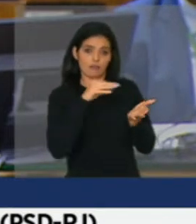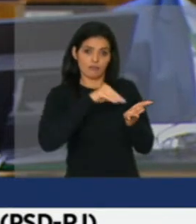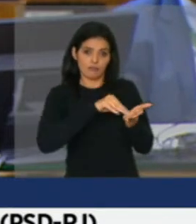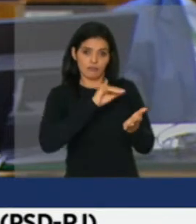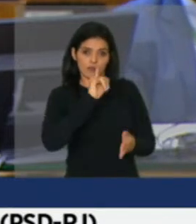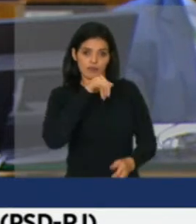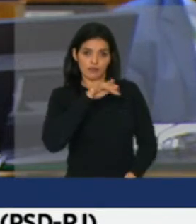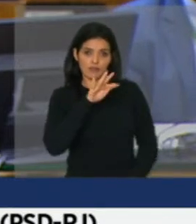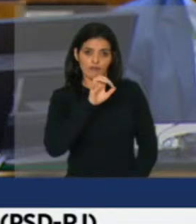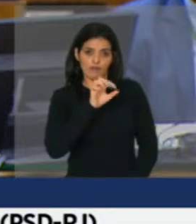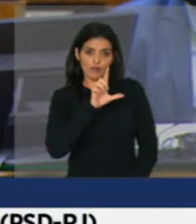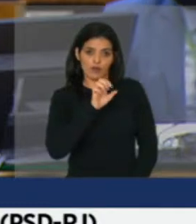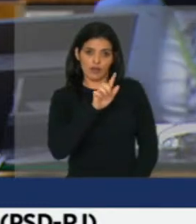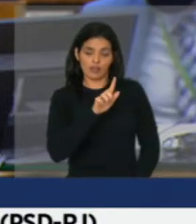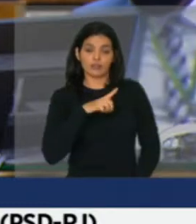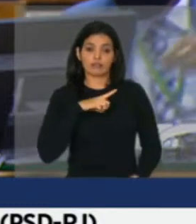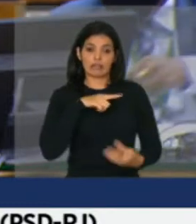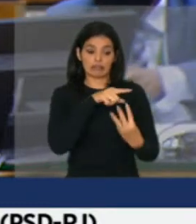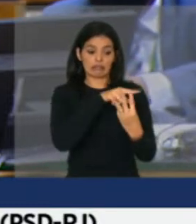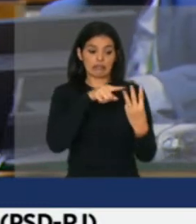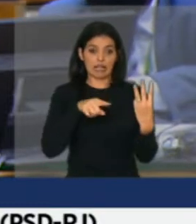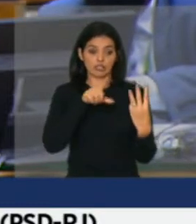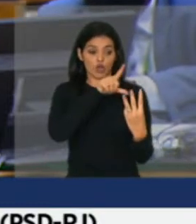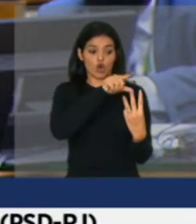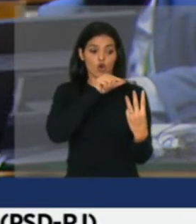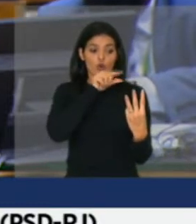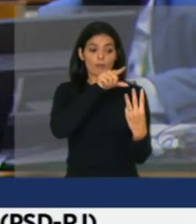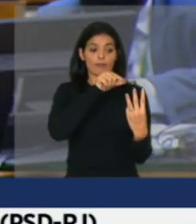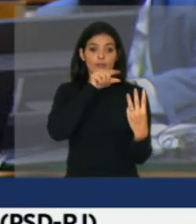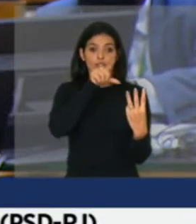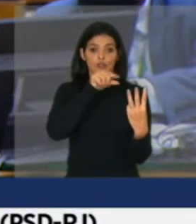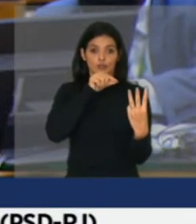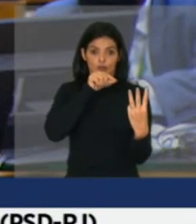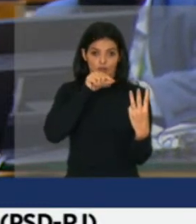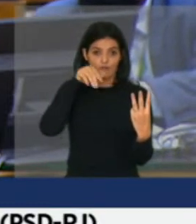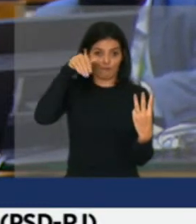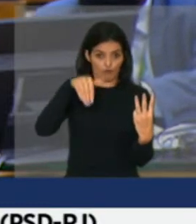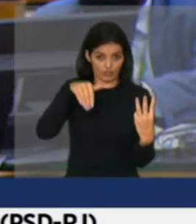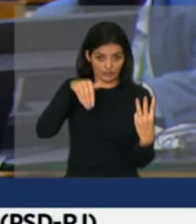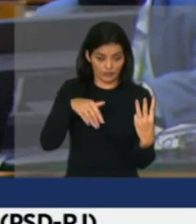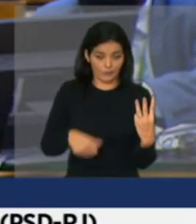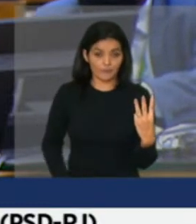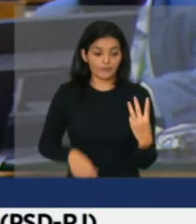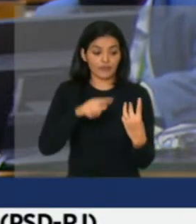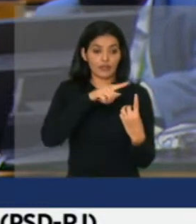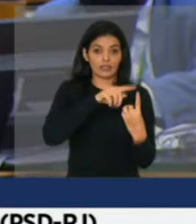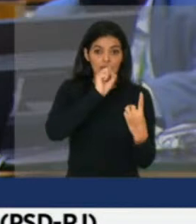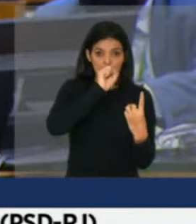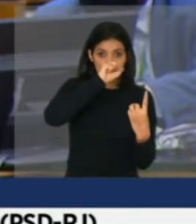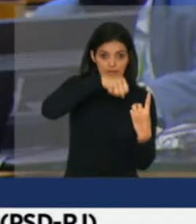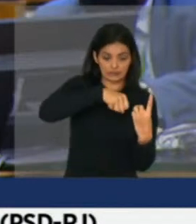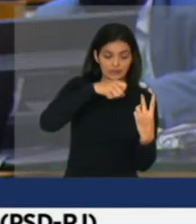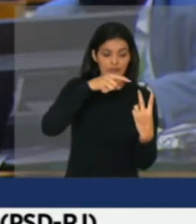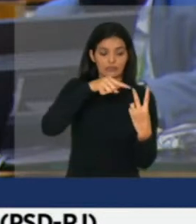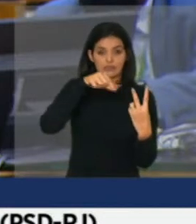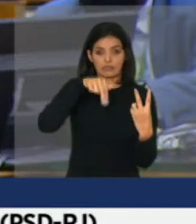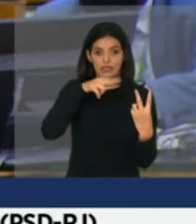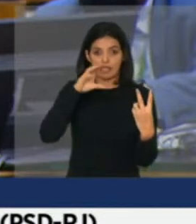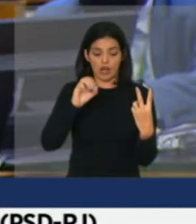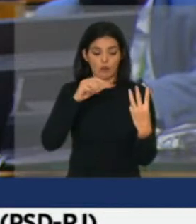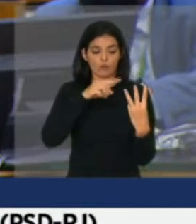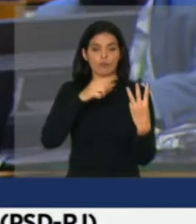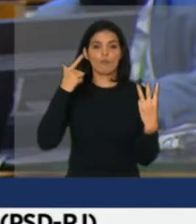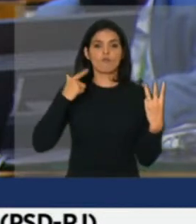São três opções aos senhores e senhoras deputadas: voto sim, não e